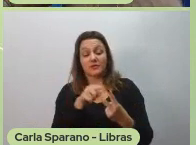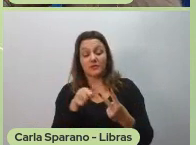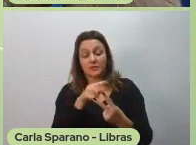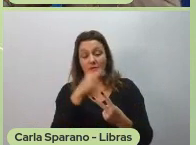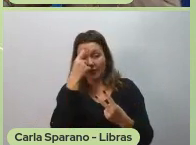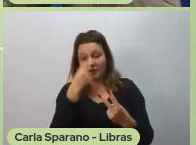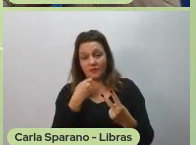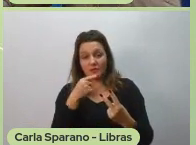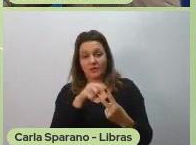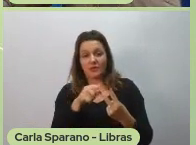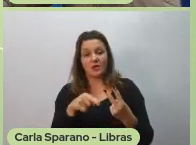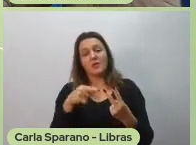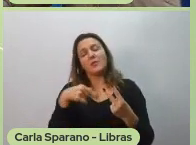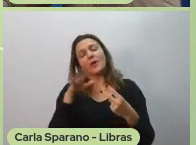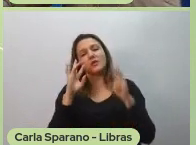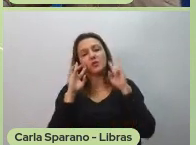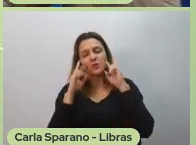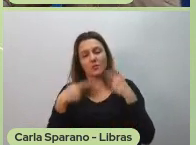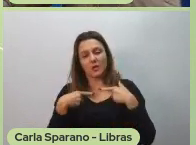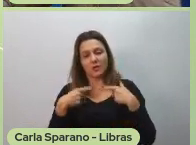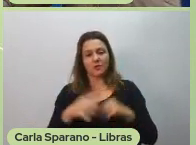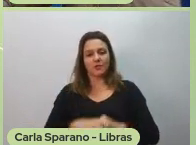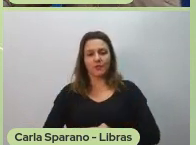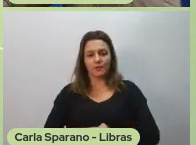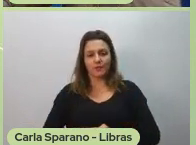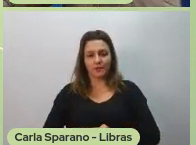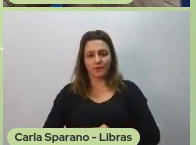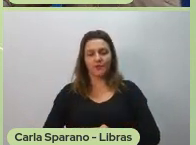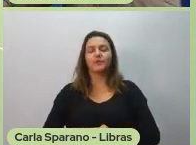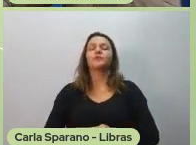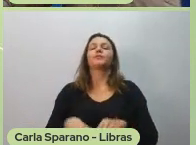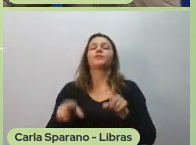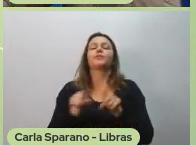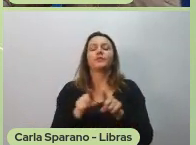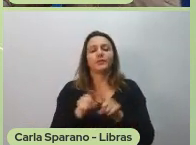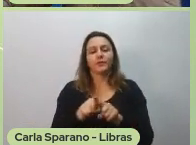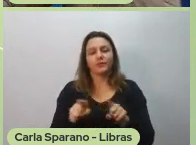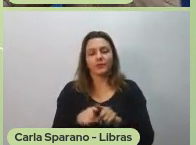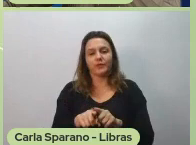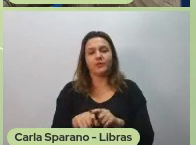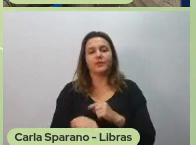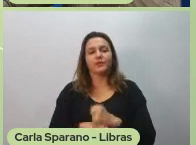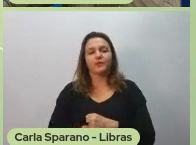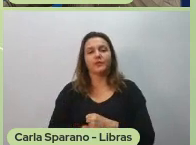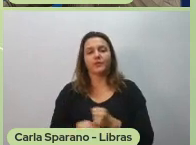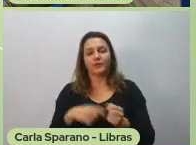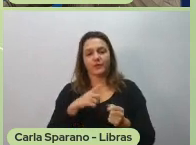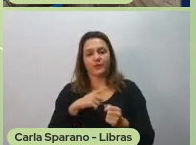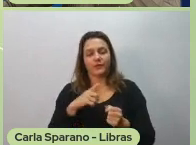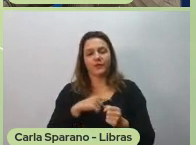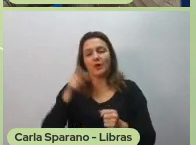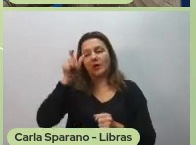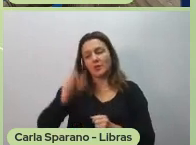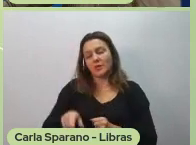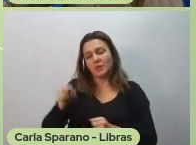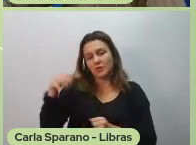olhar humanizado. E a segunda fala é de um regional head, de uma multinacional, que ele me diz assim: na área